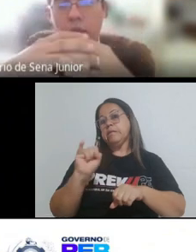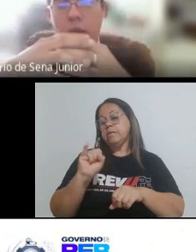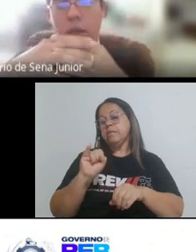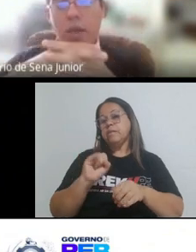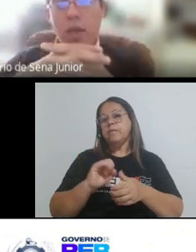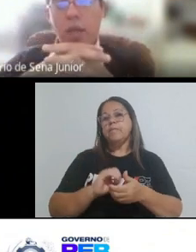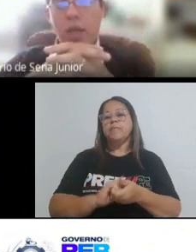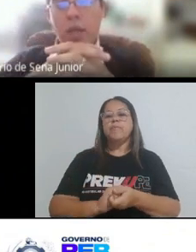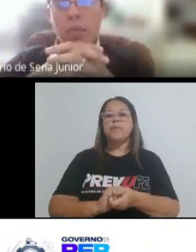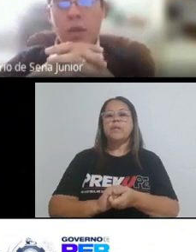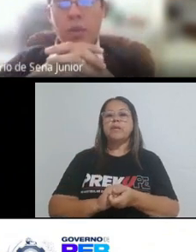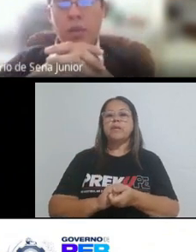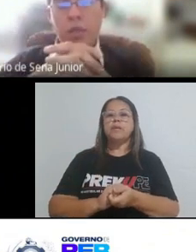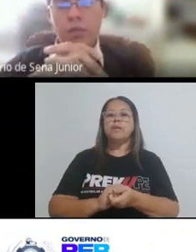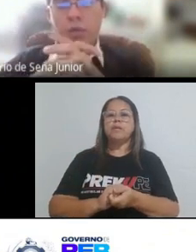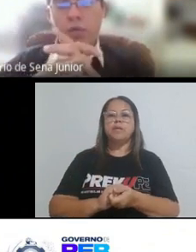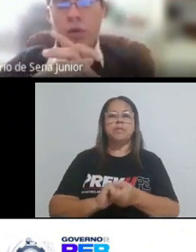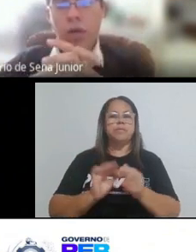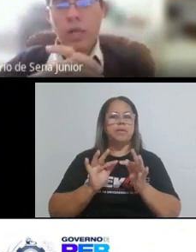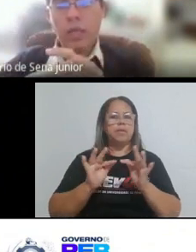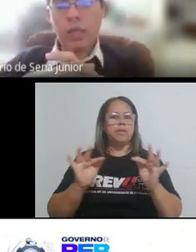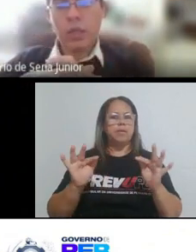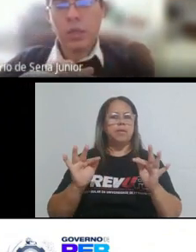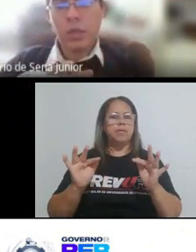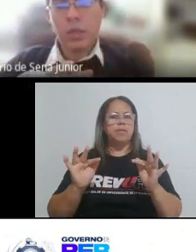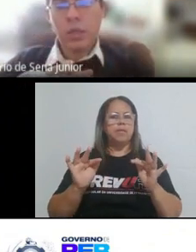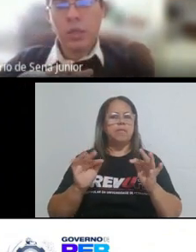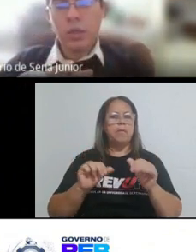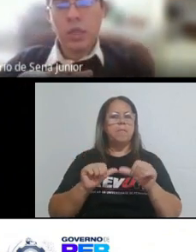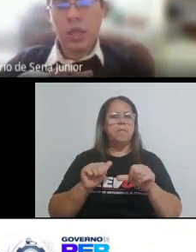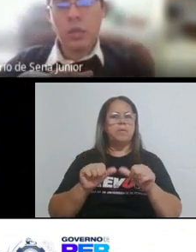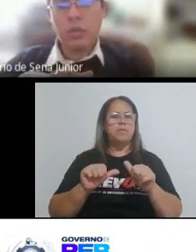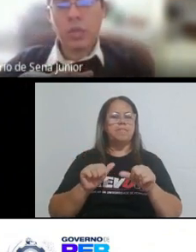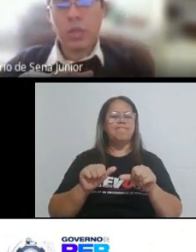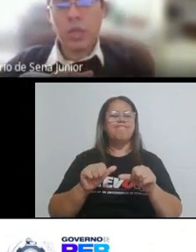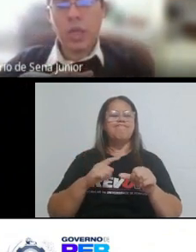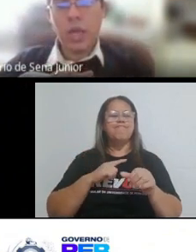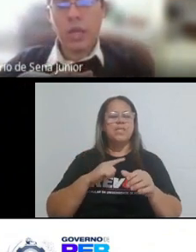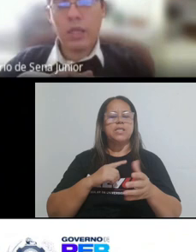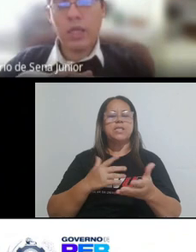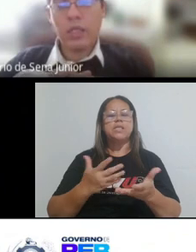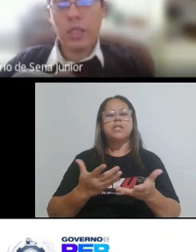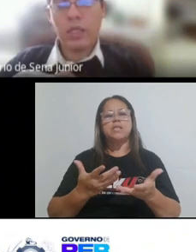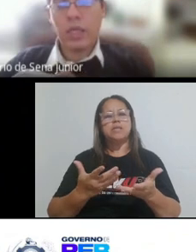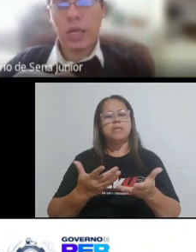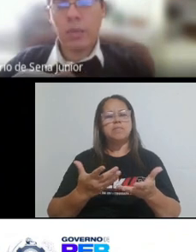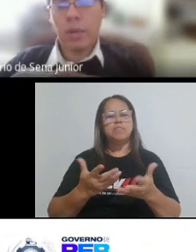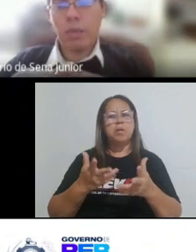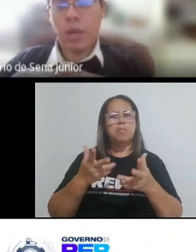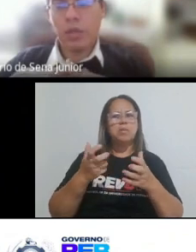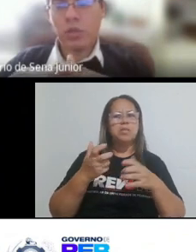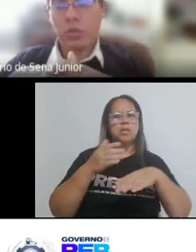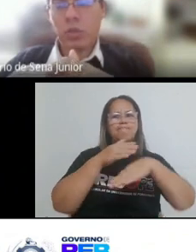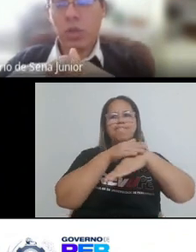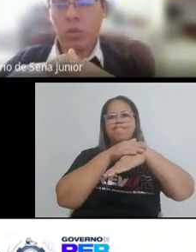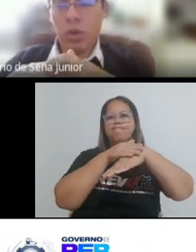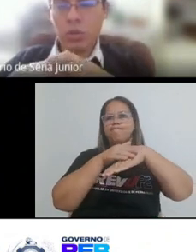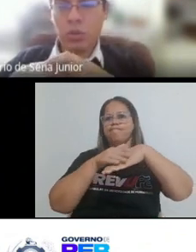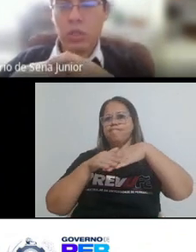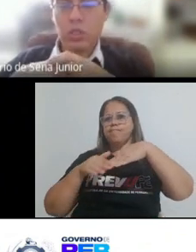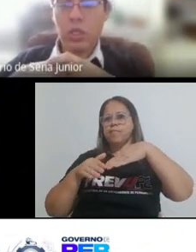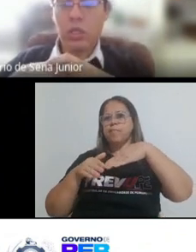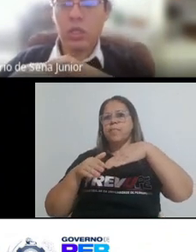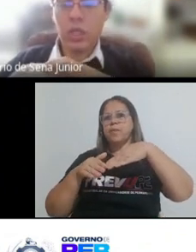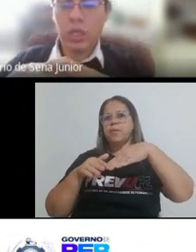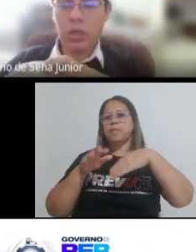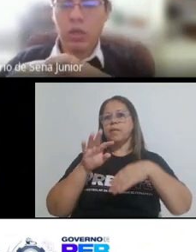premissa for violada, teremos que ela deslizará para baixo quando